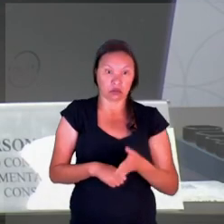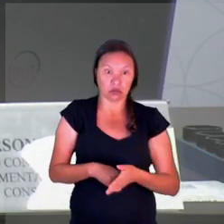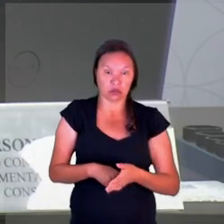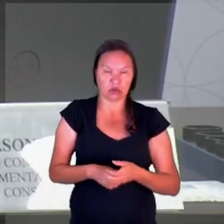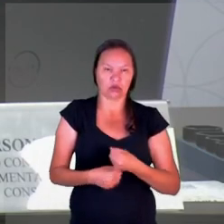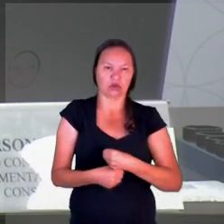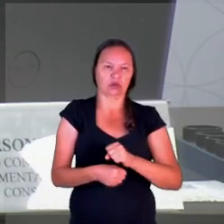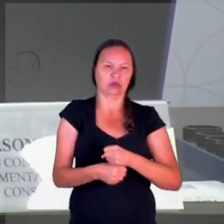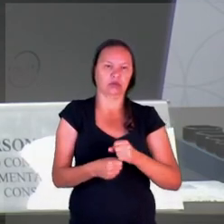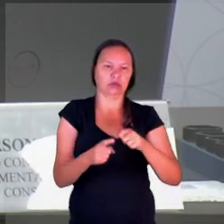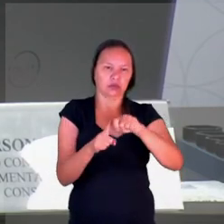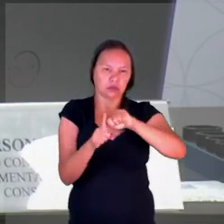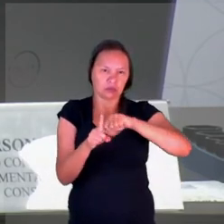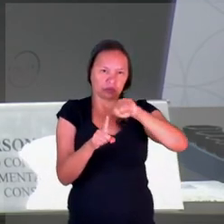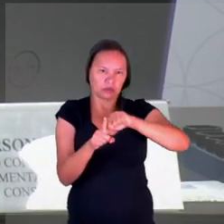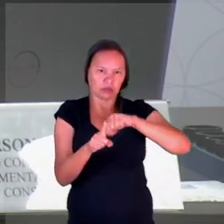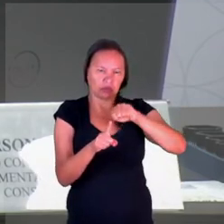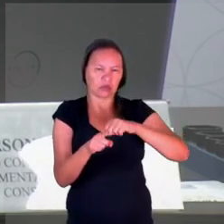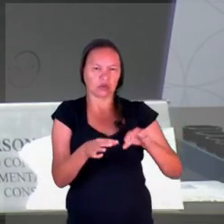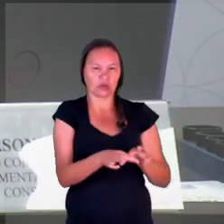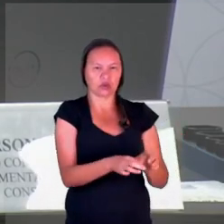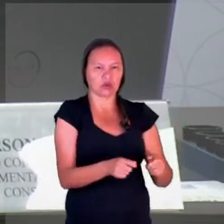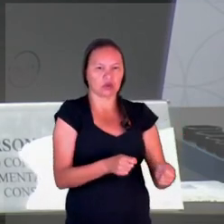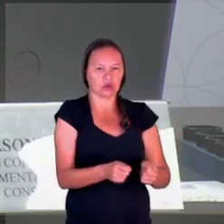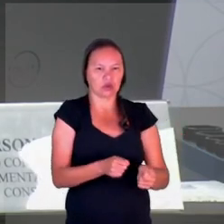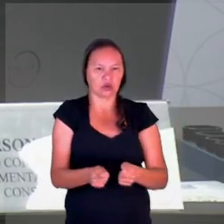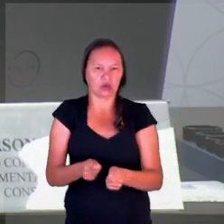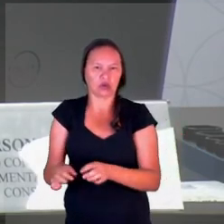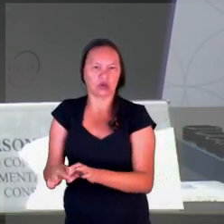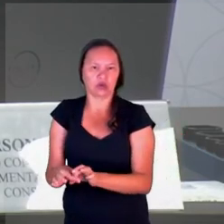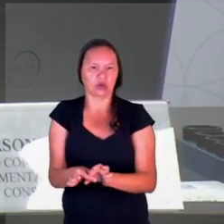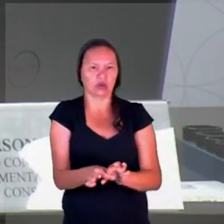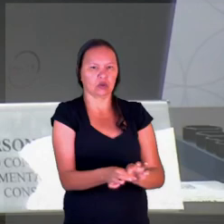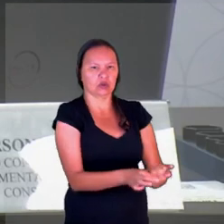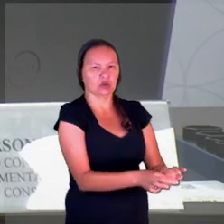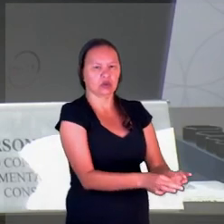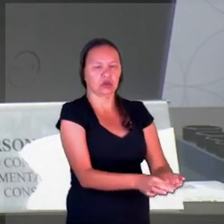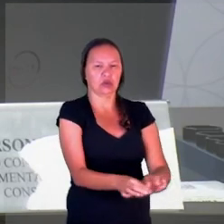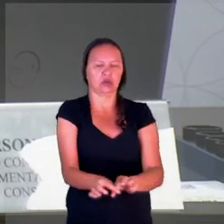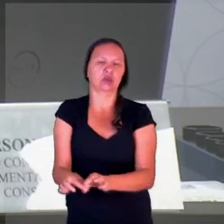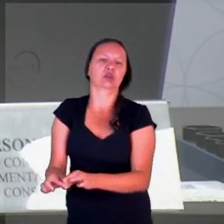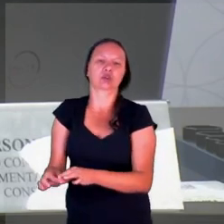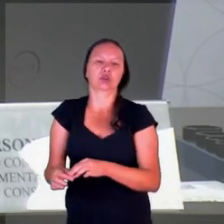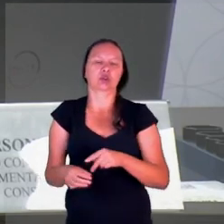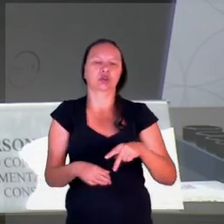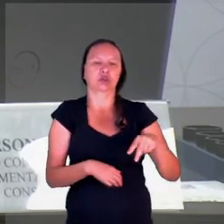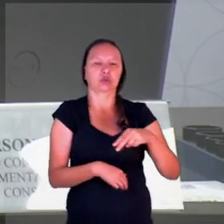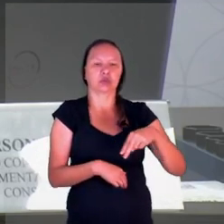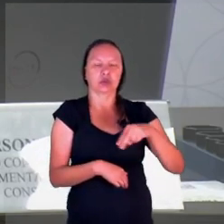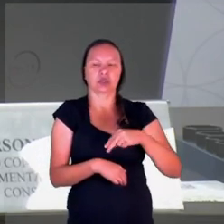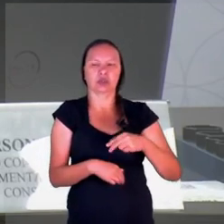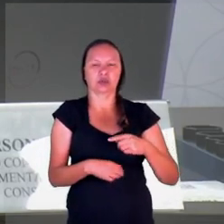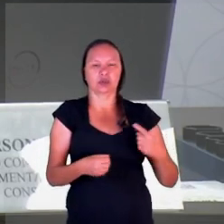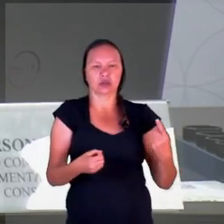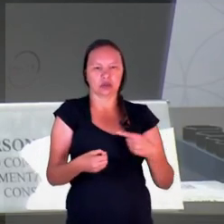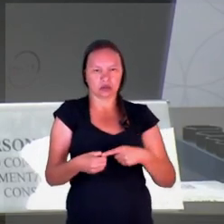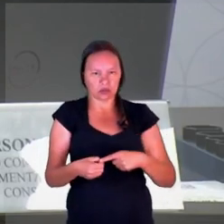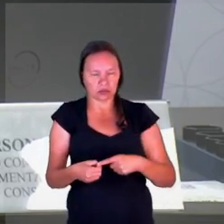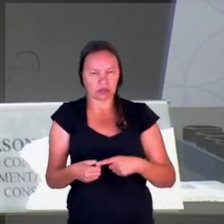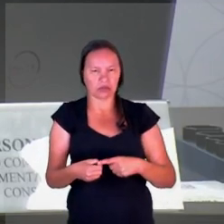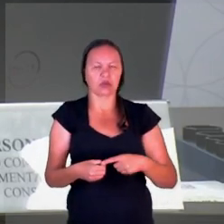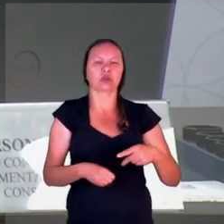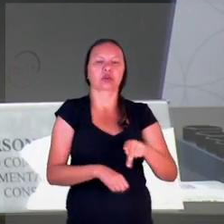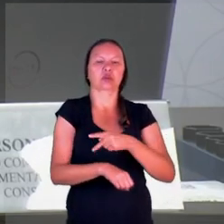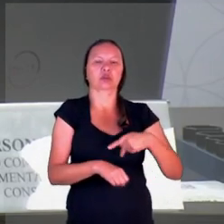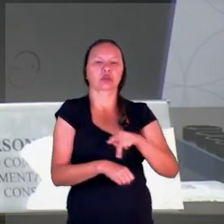meses organizando as conferências municipais que passaram todas em quase todo o país